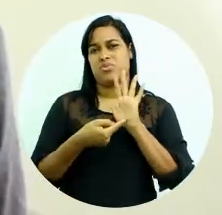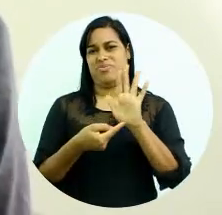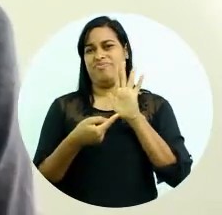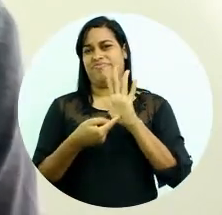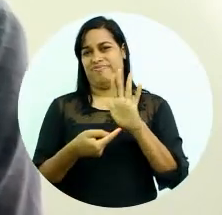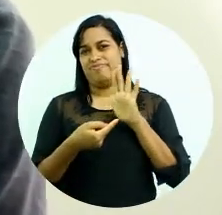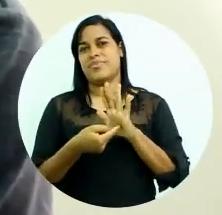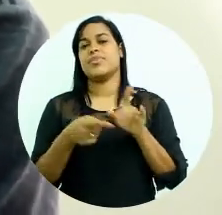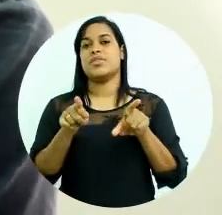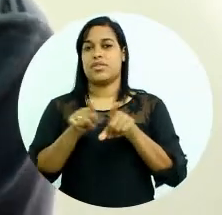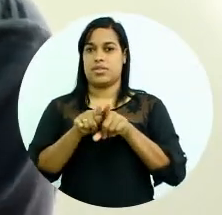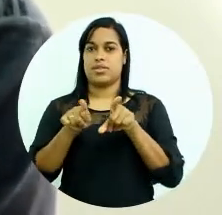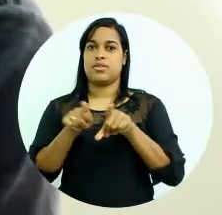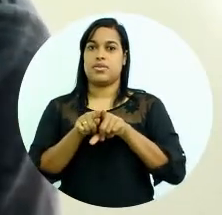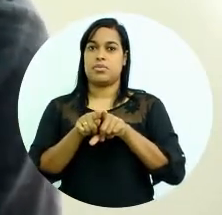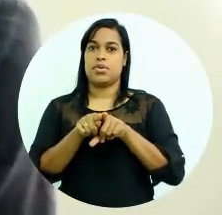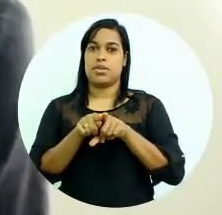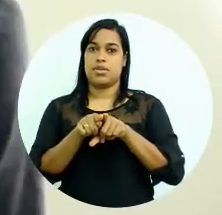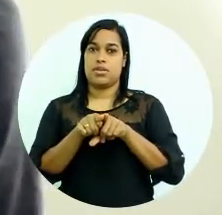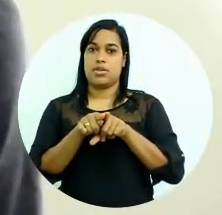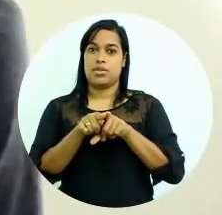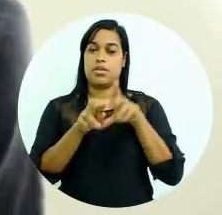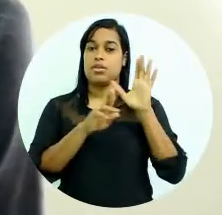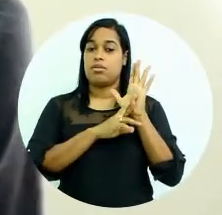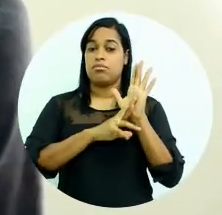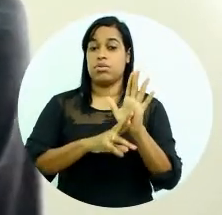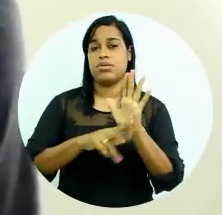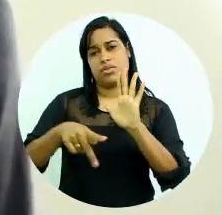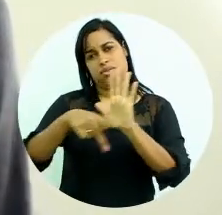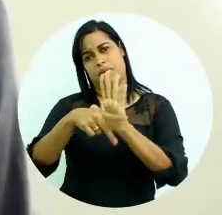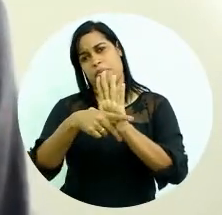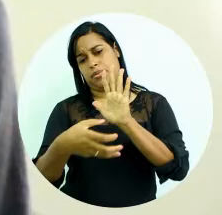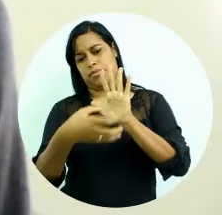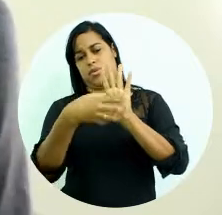representa e diante da representação da própria